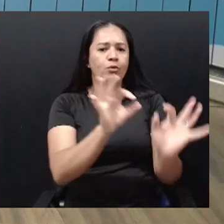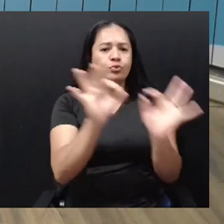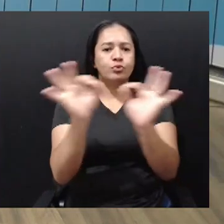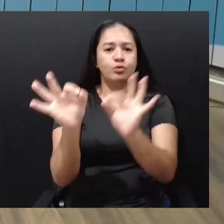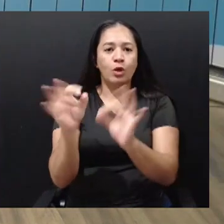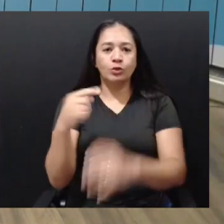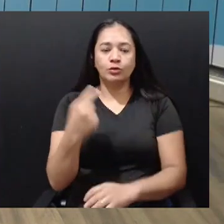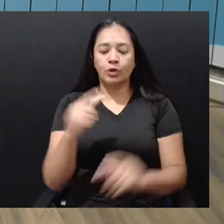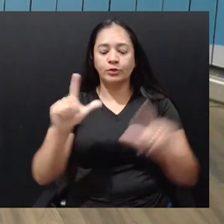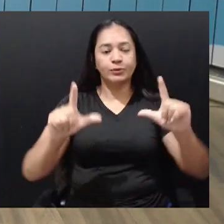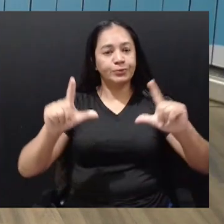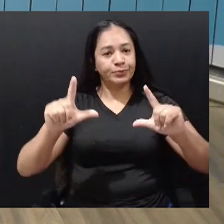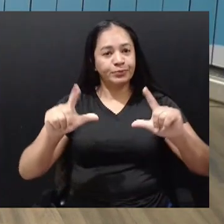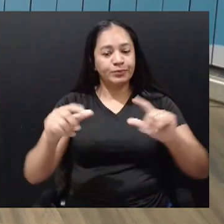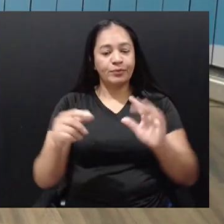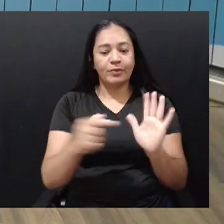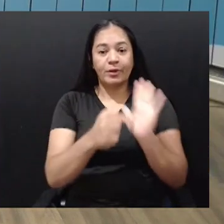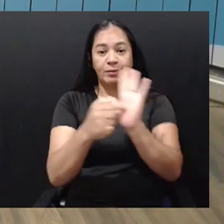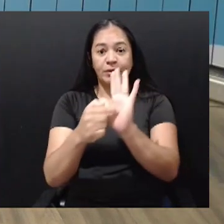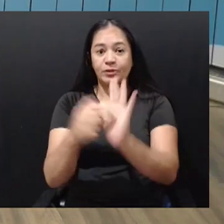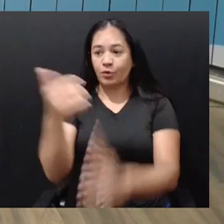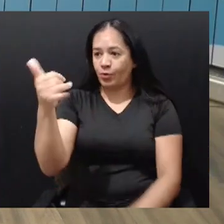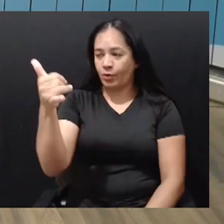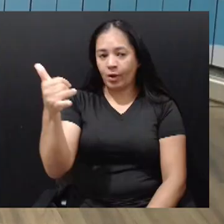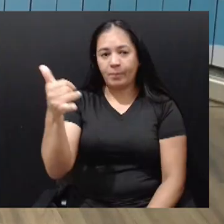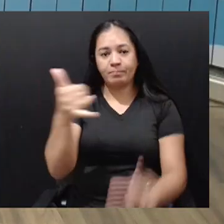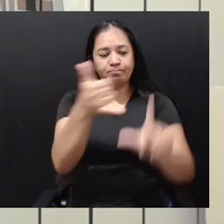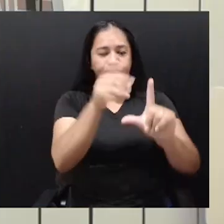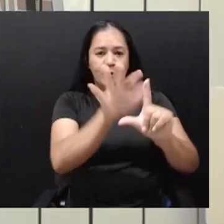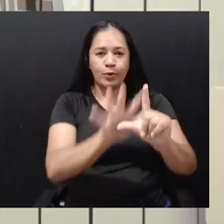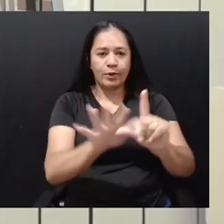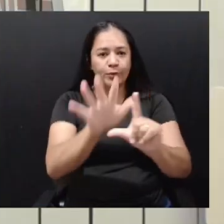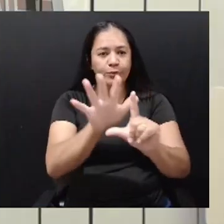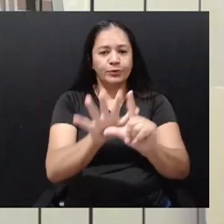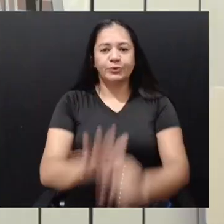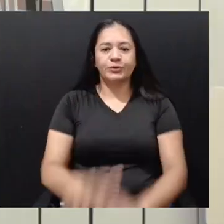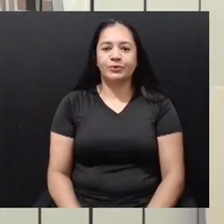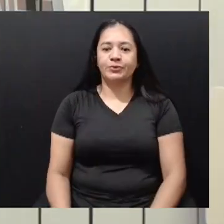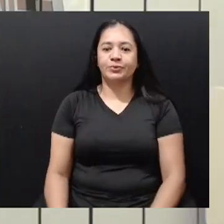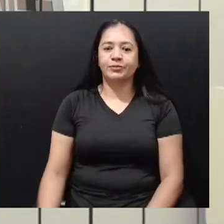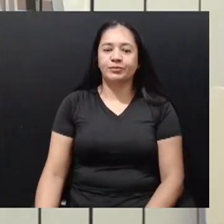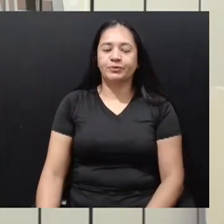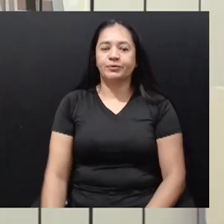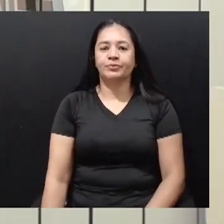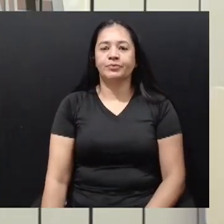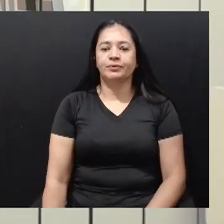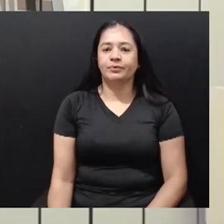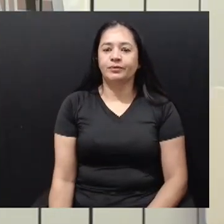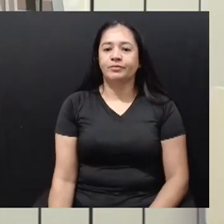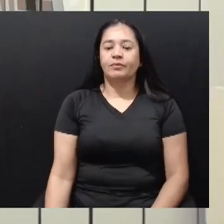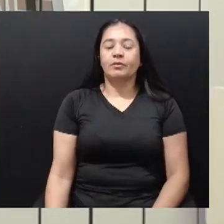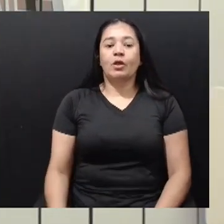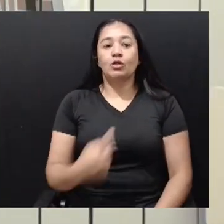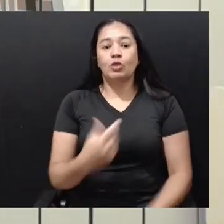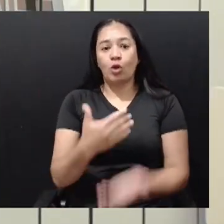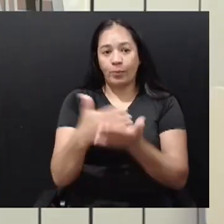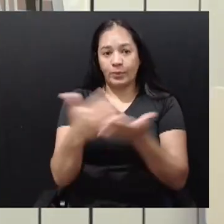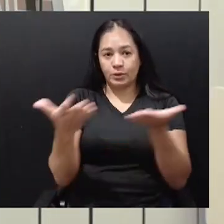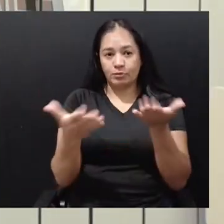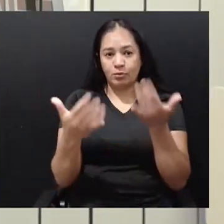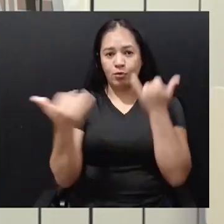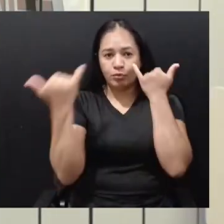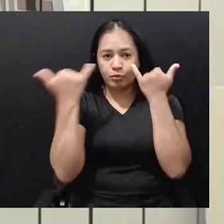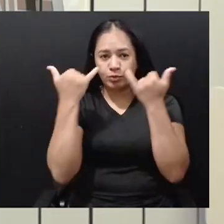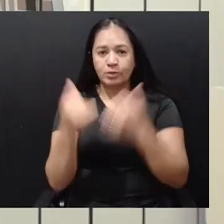telejornal, apontando a câmera do seu celular para o QR Code. A gente abre a edição de hoje com as notícias da metrópole,